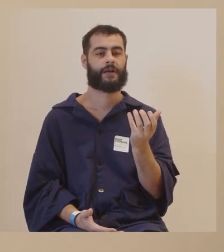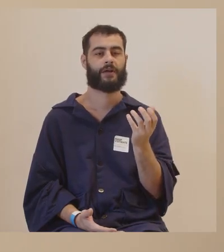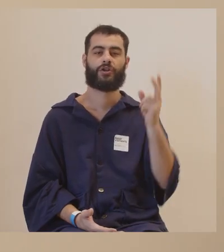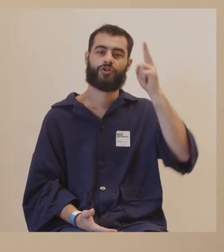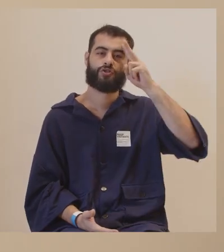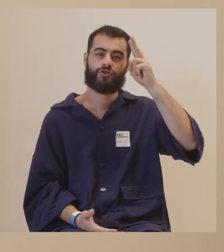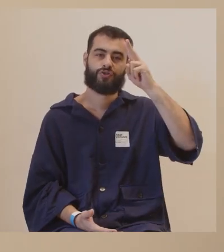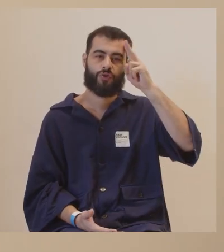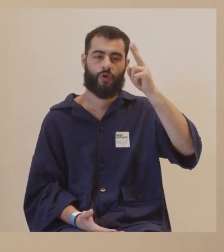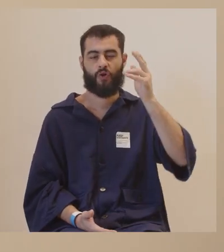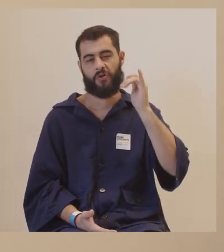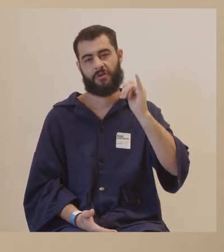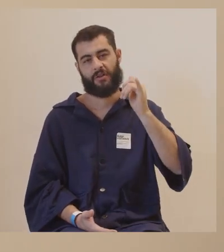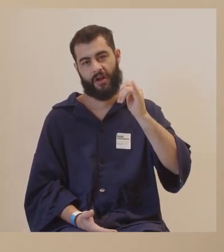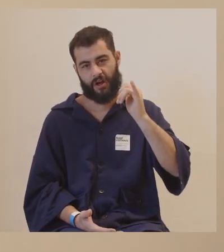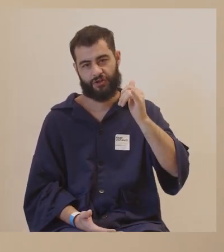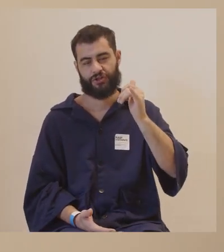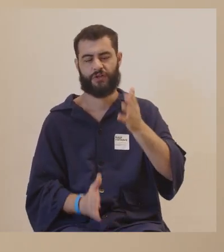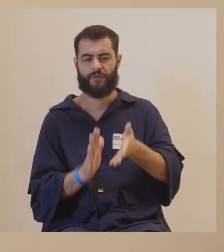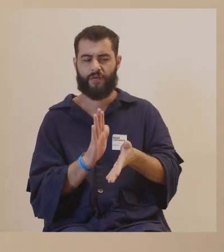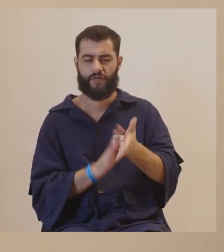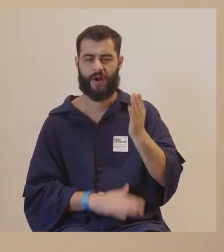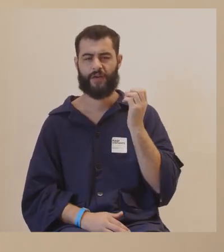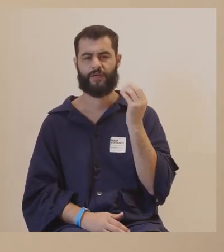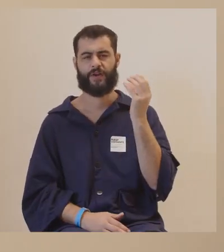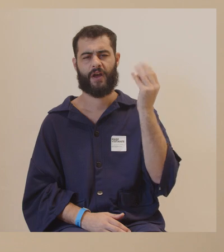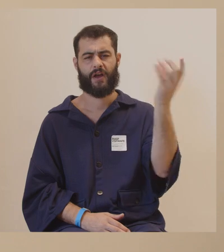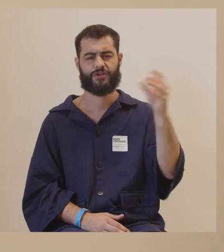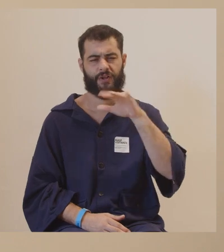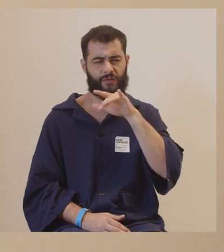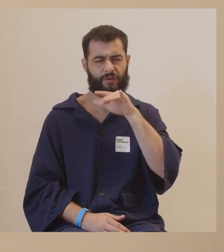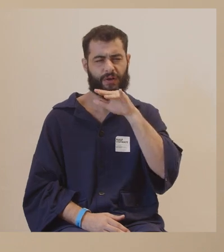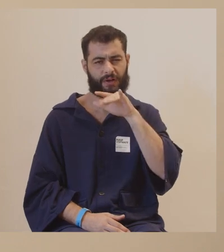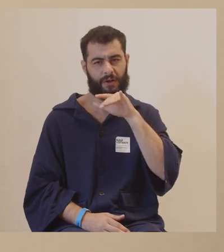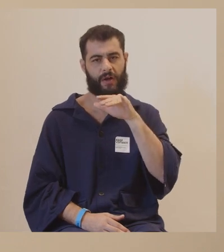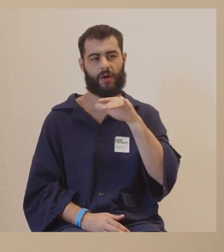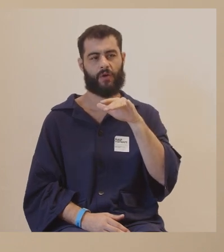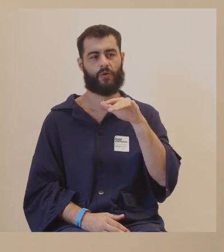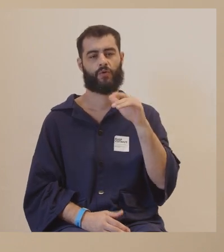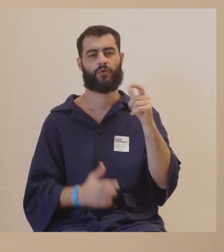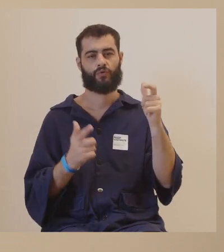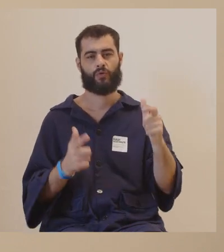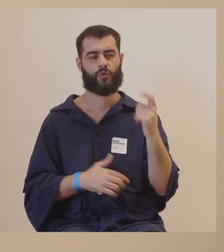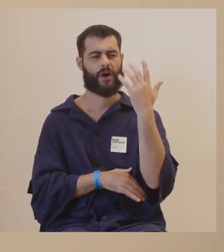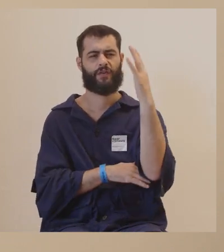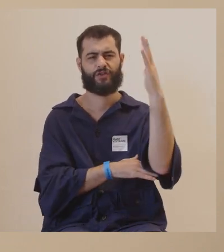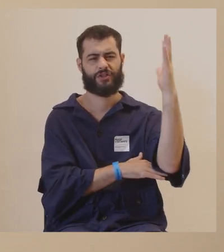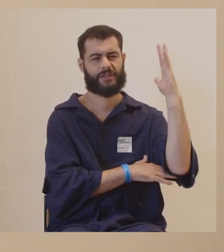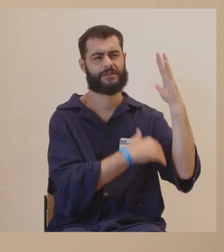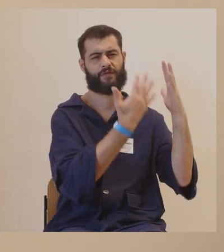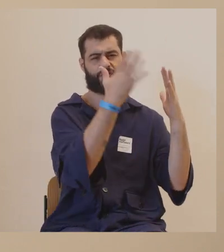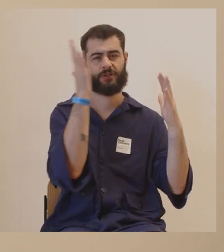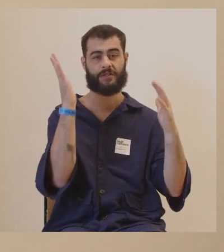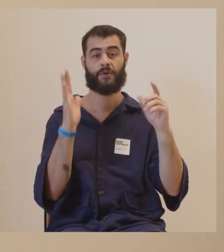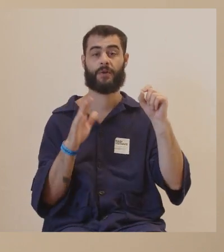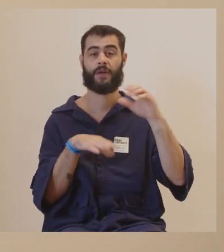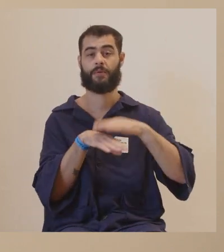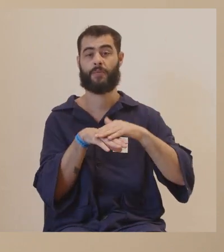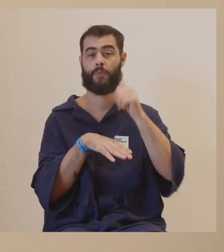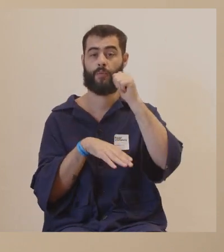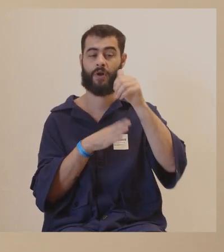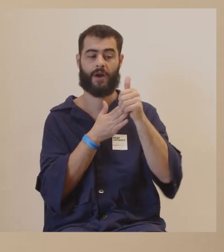narrativa, né, ou viagem infernal através de um mundo de vegetações guiado por uma mulher, que é uma mulher